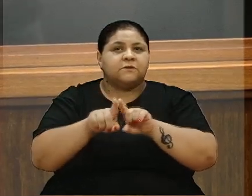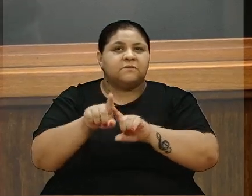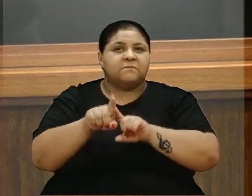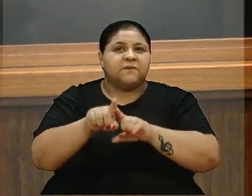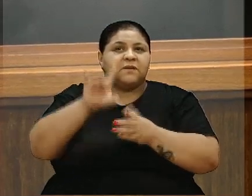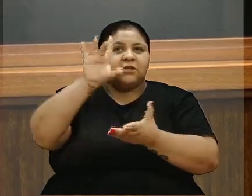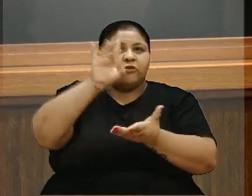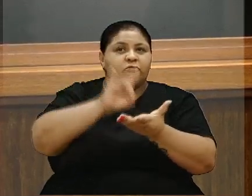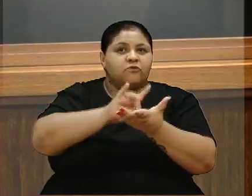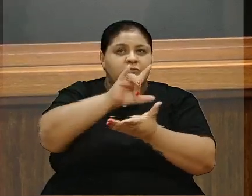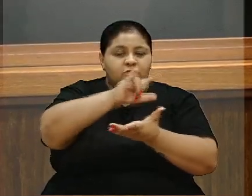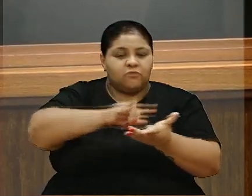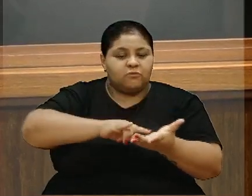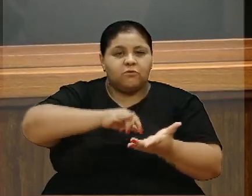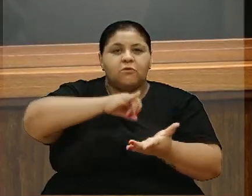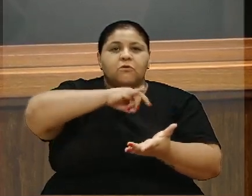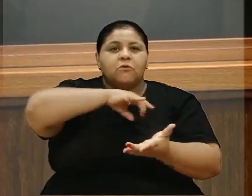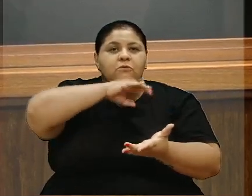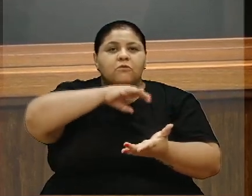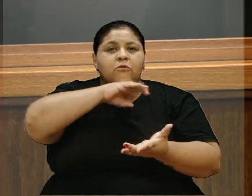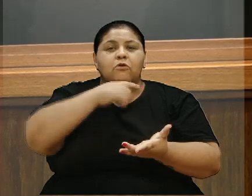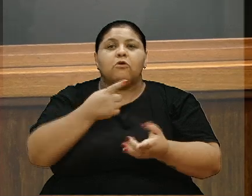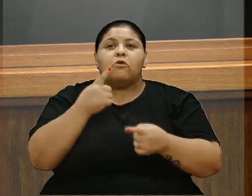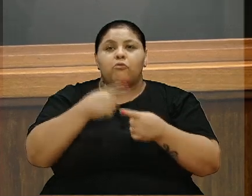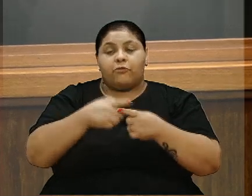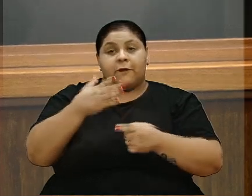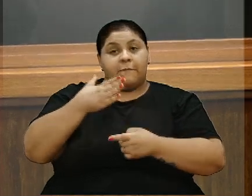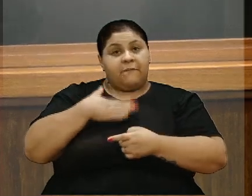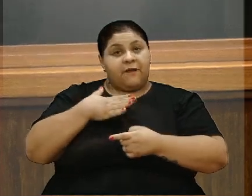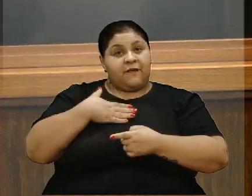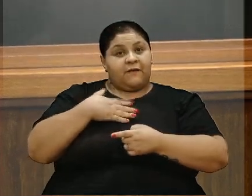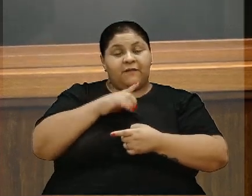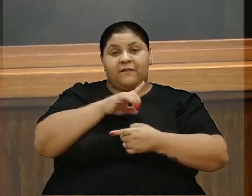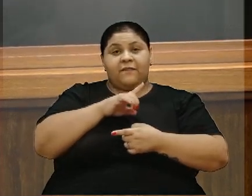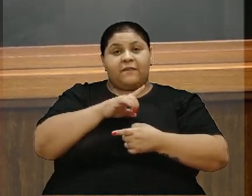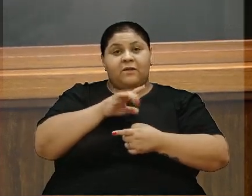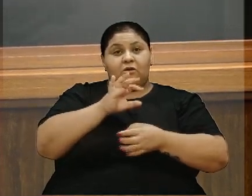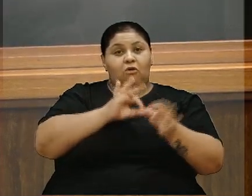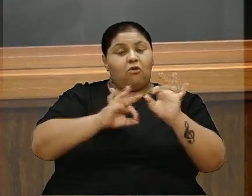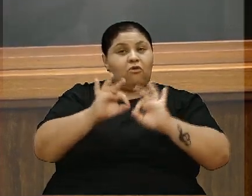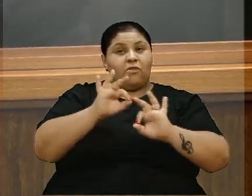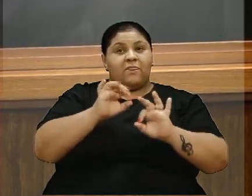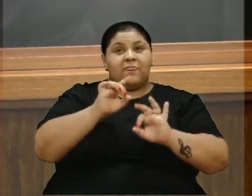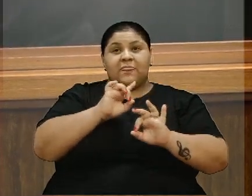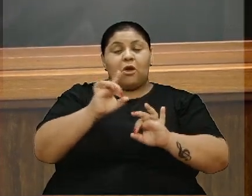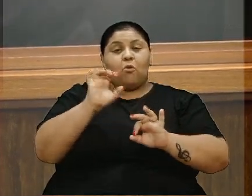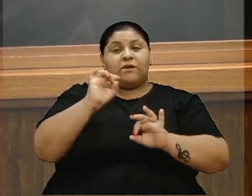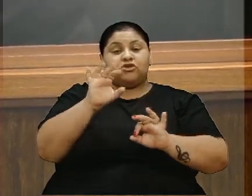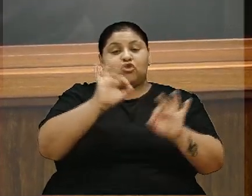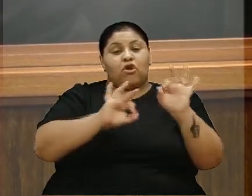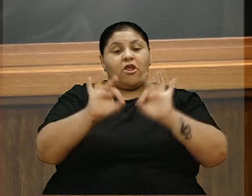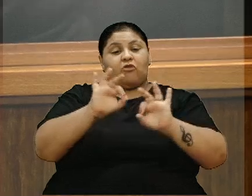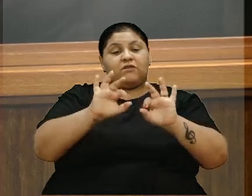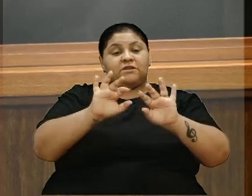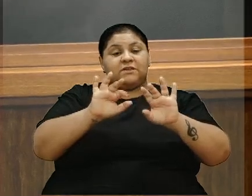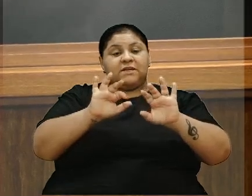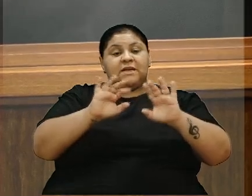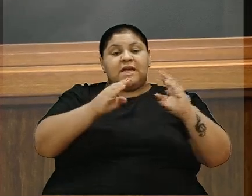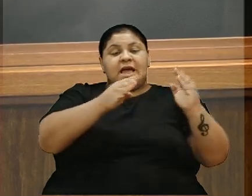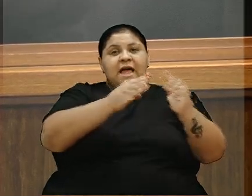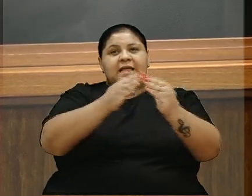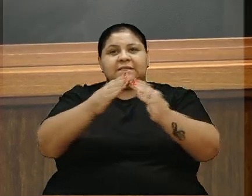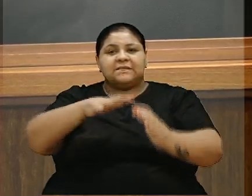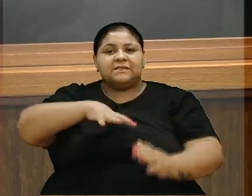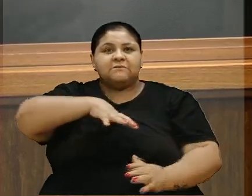fundiária. Porque, para mim, regularização fundiária não é só regularizar aquelas casas, aqueles terrenos que